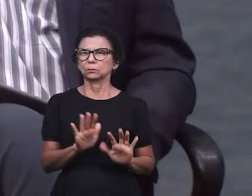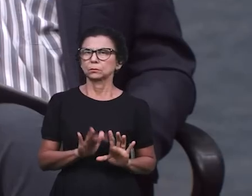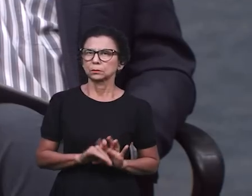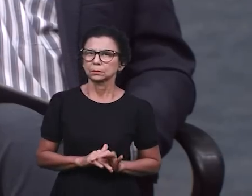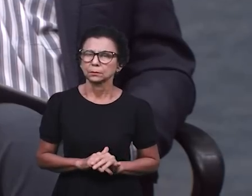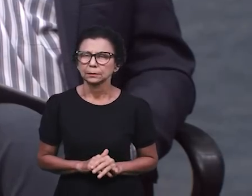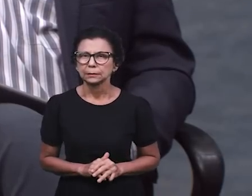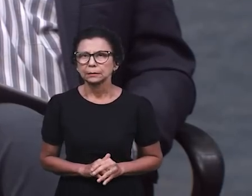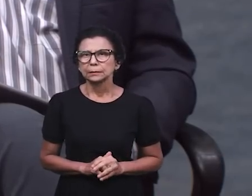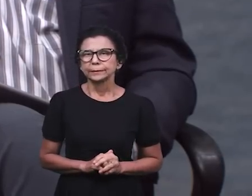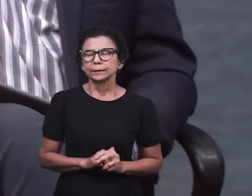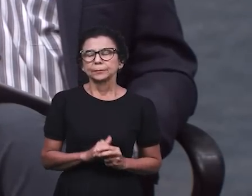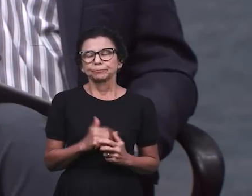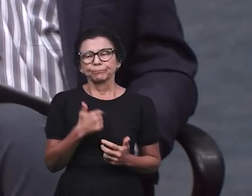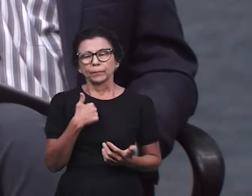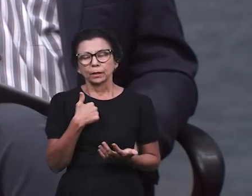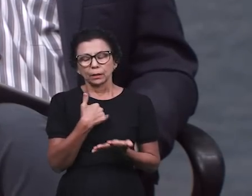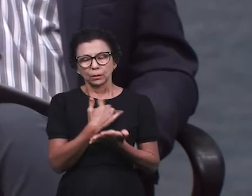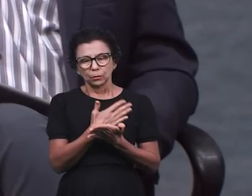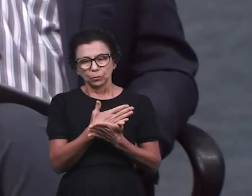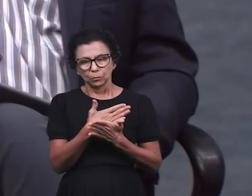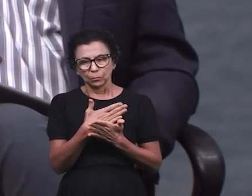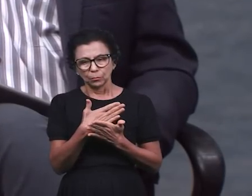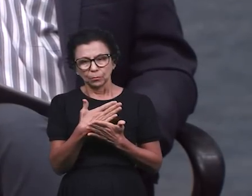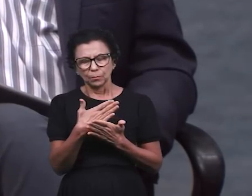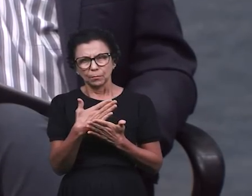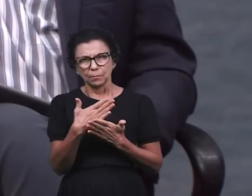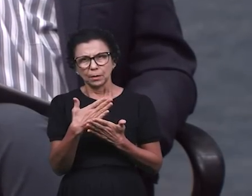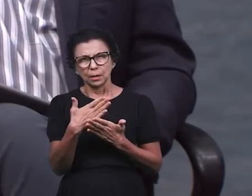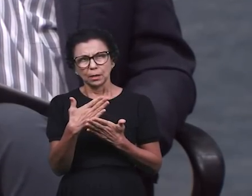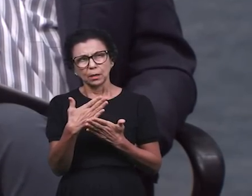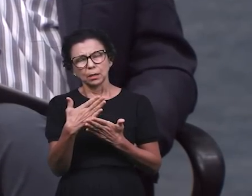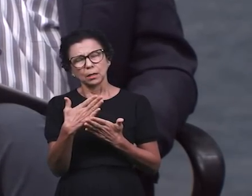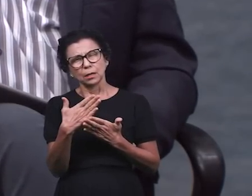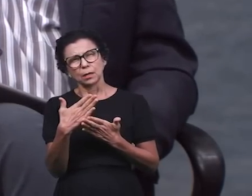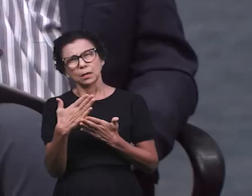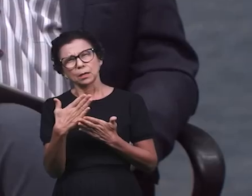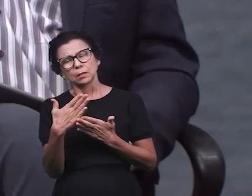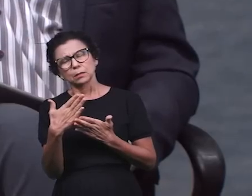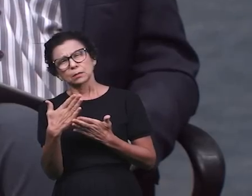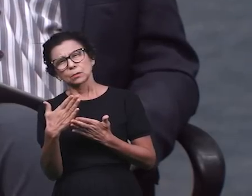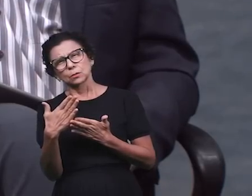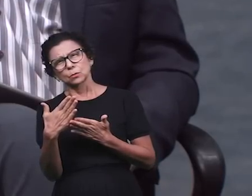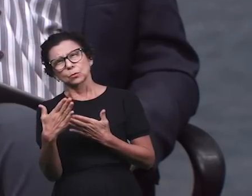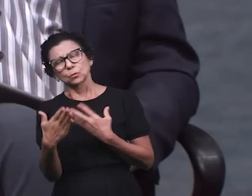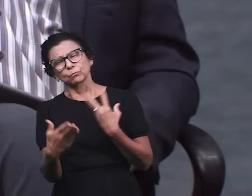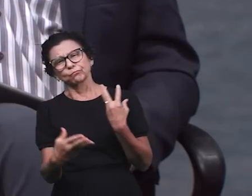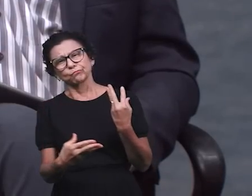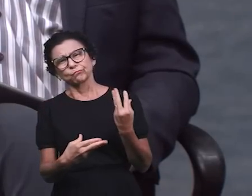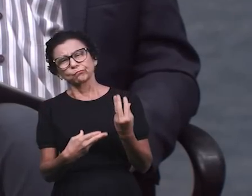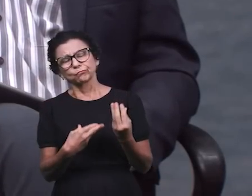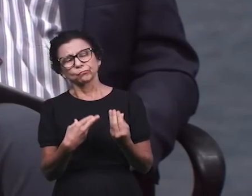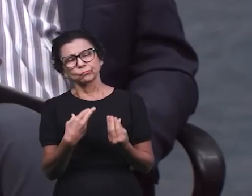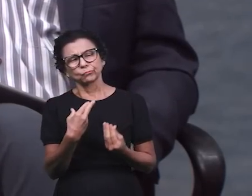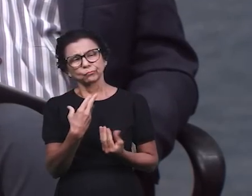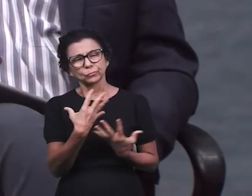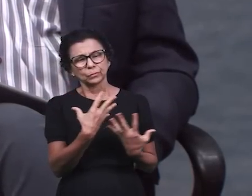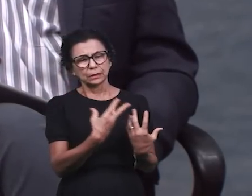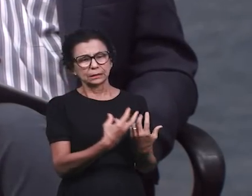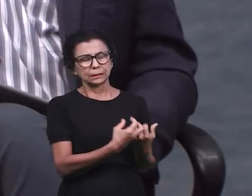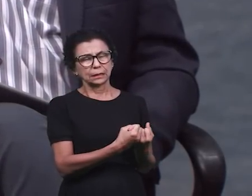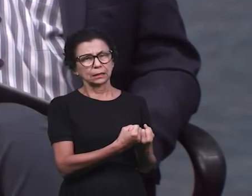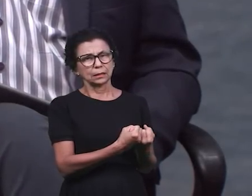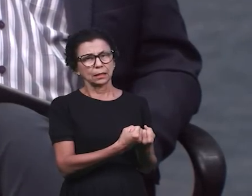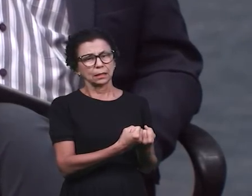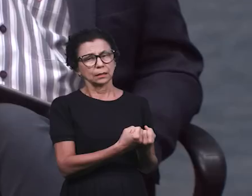na medida em que eu começo a aceitar aquilo e como um louvor, eu já estou